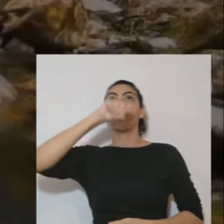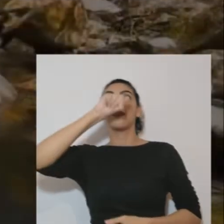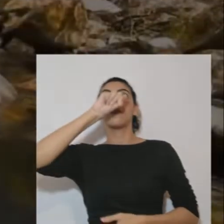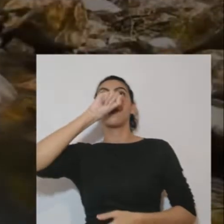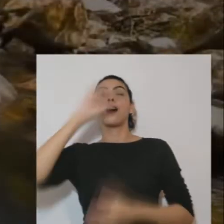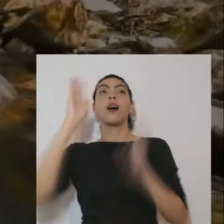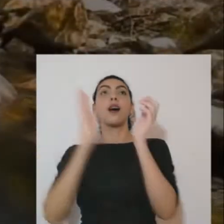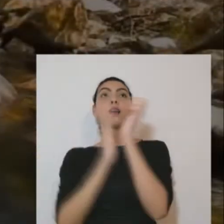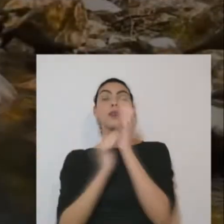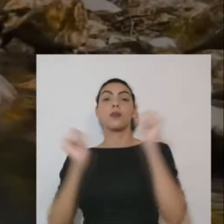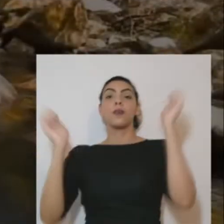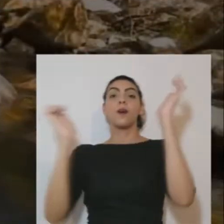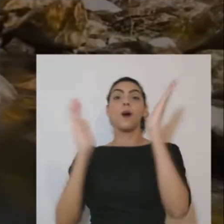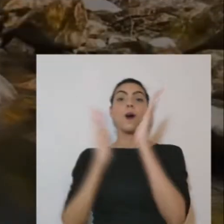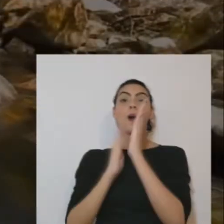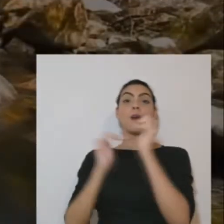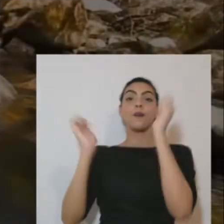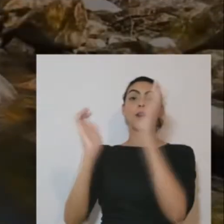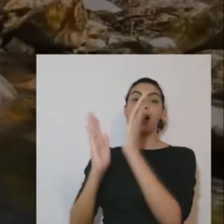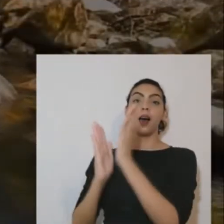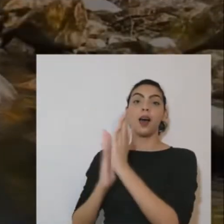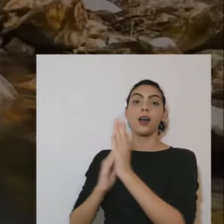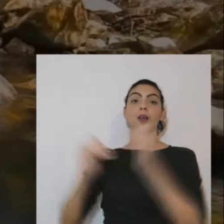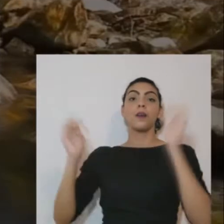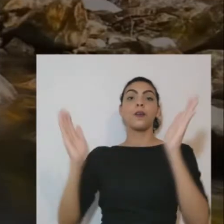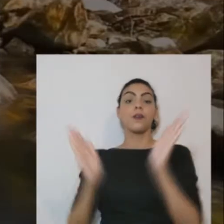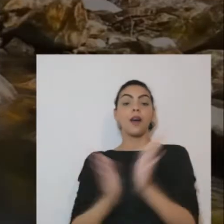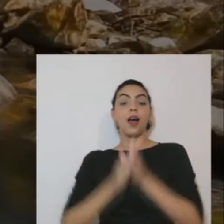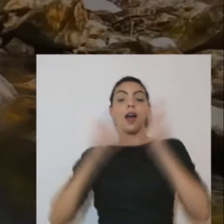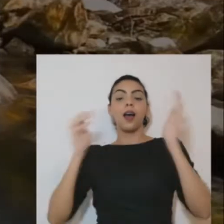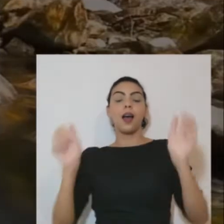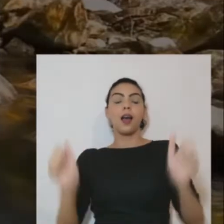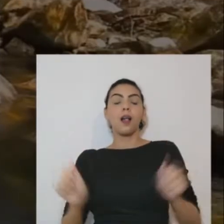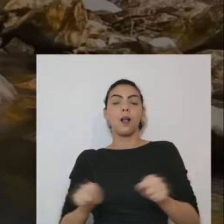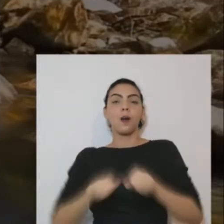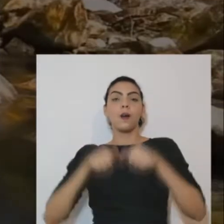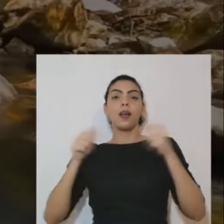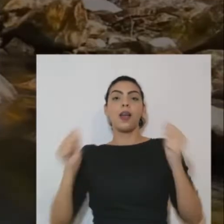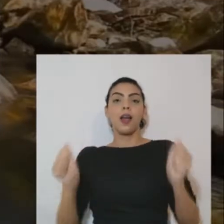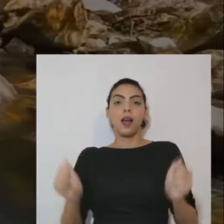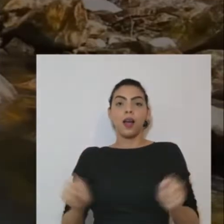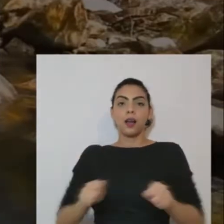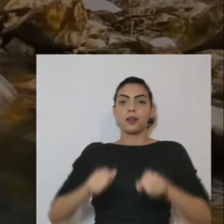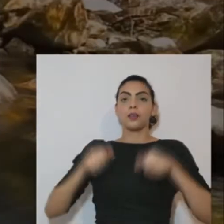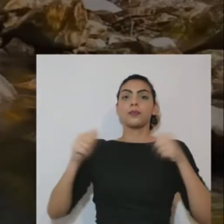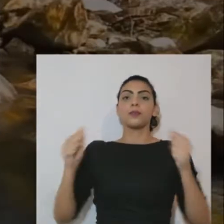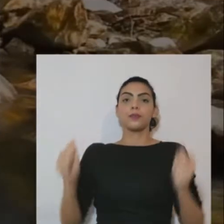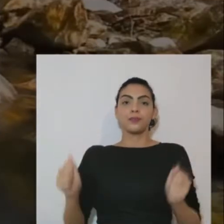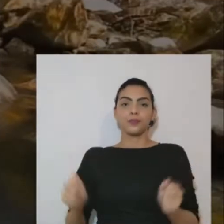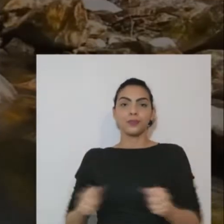Pai, alouvai-o, aleluia,